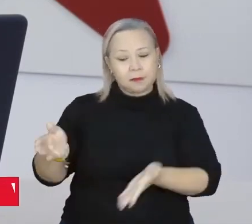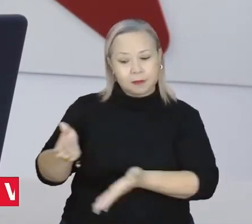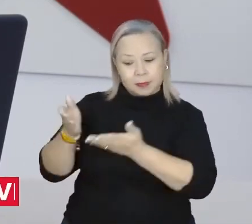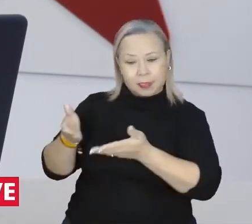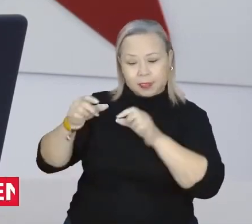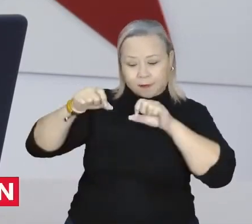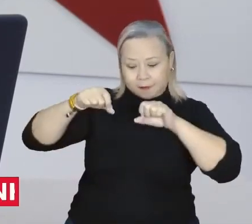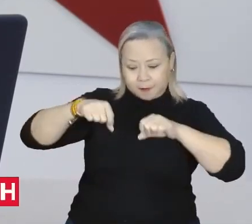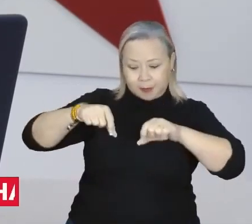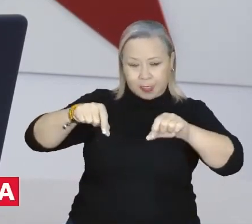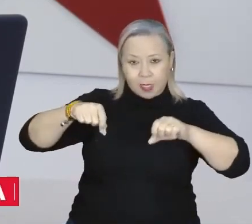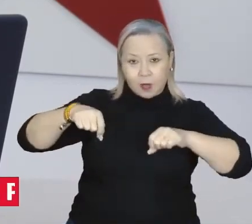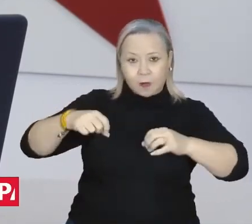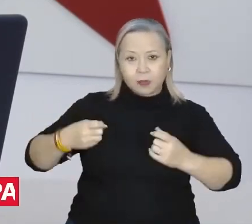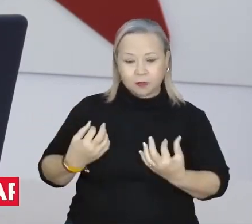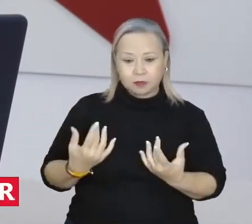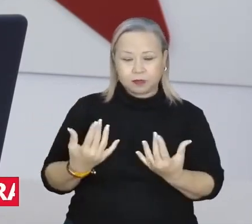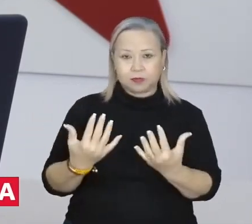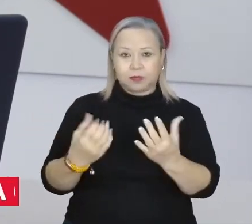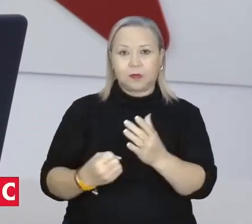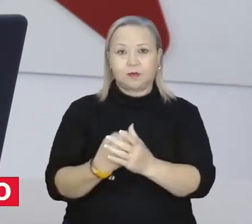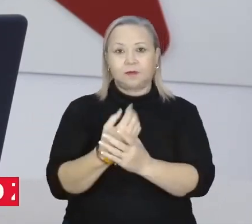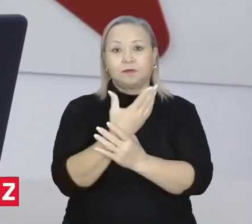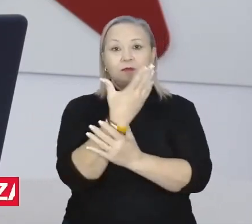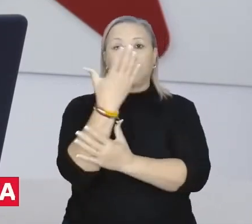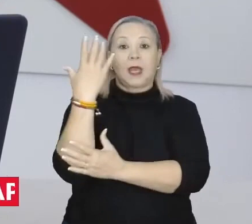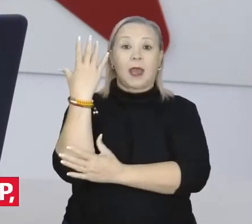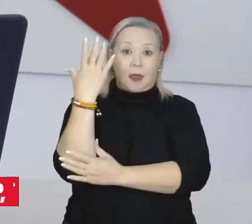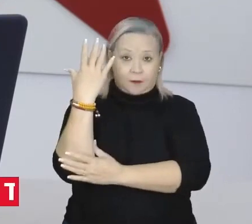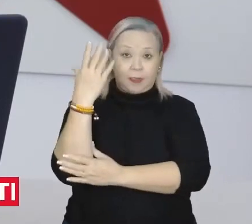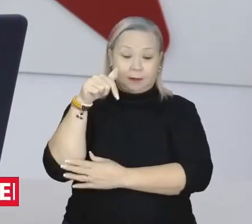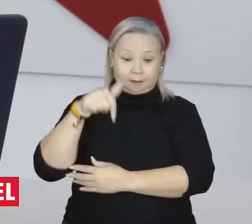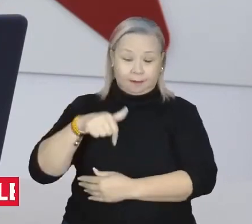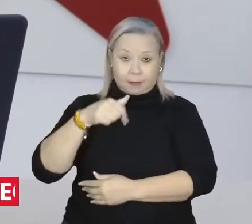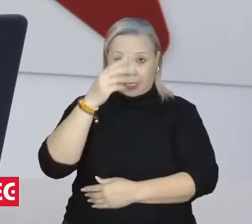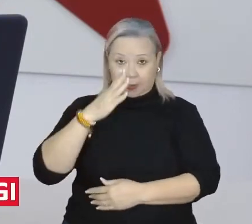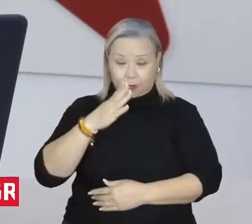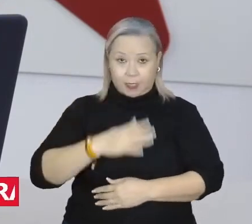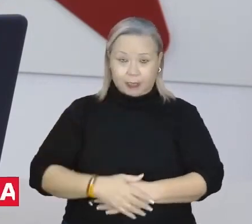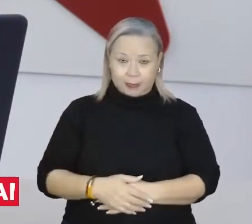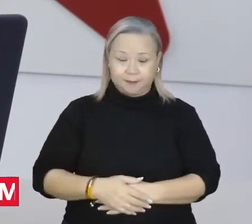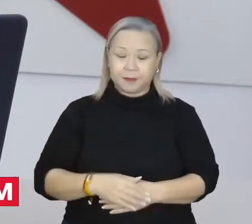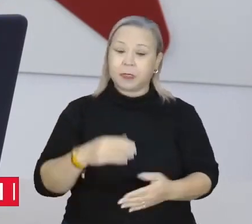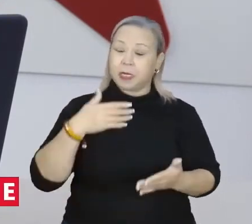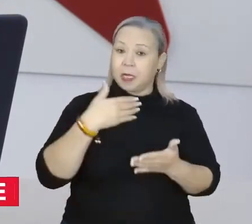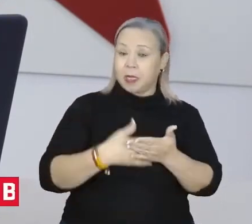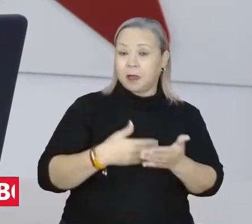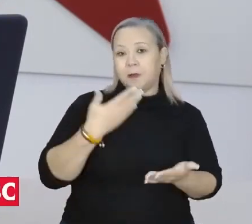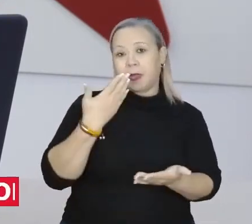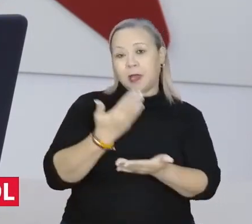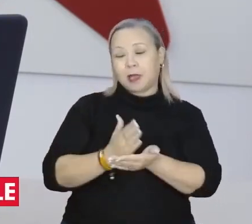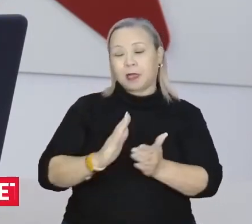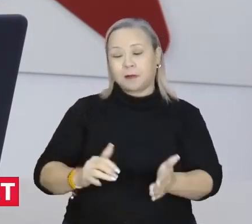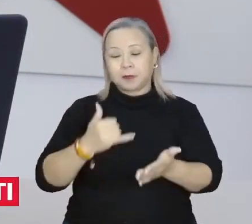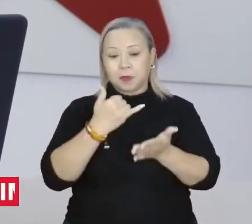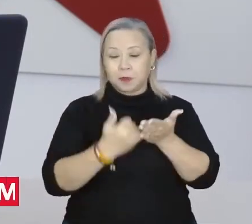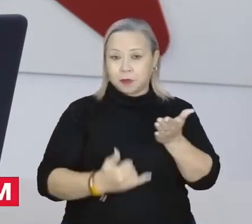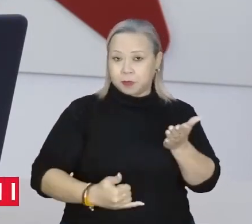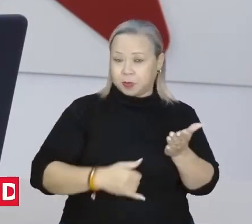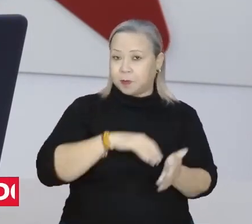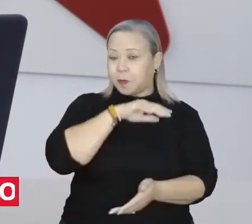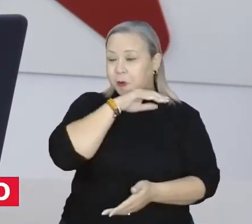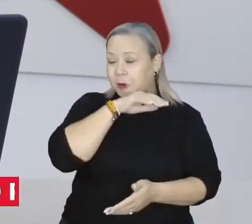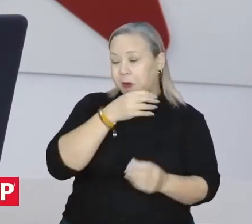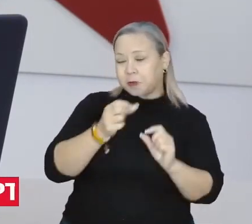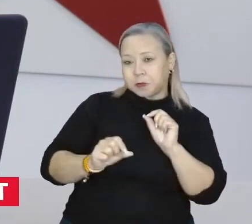para melhorar o clima no Brasil e no mundo, além da eliminação dos impostos sobre os produtos orgânicos para permitir a